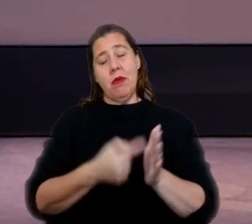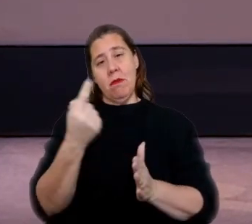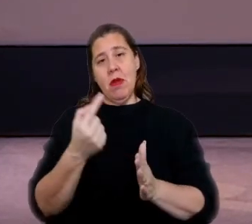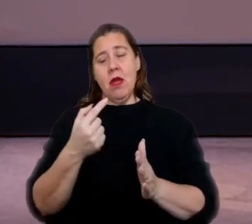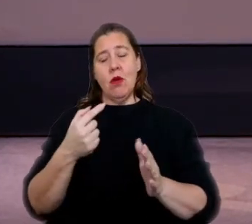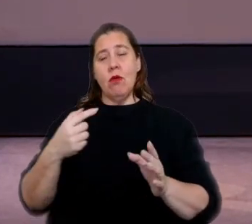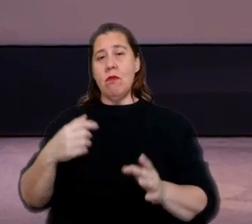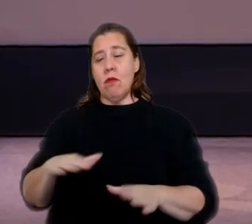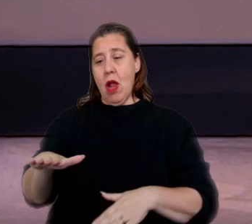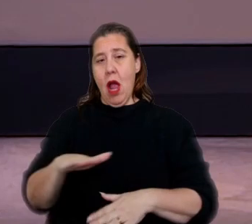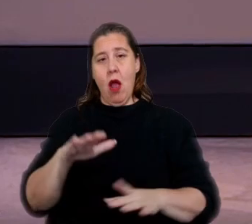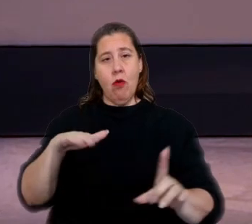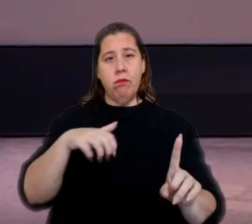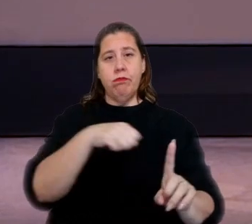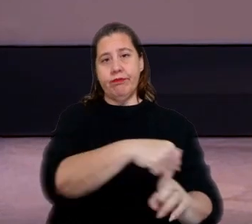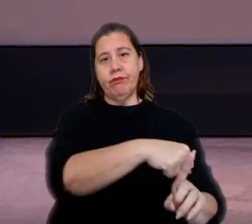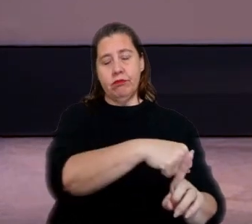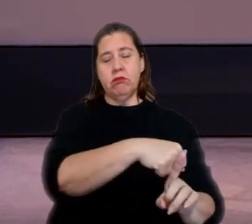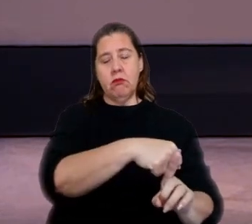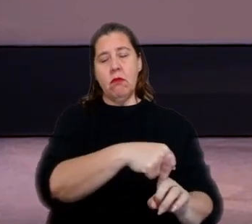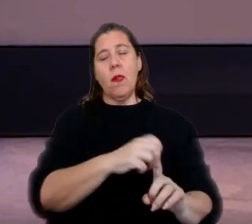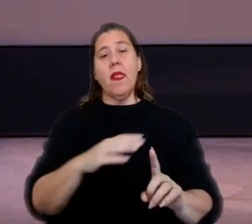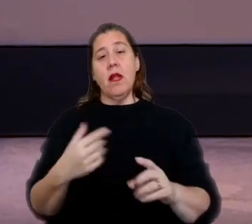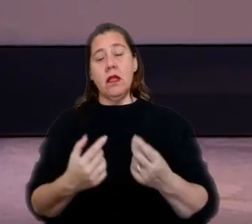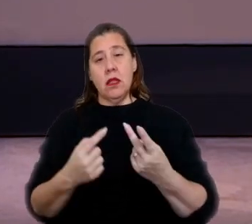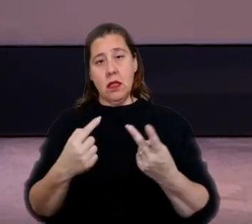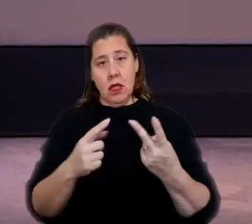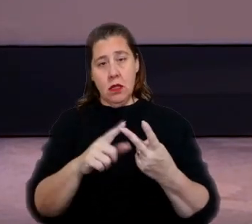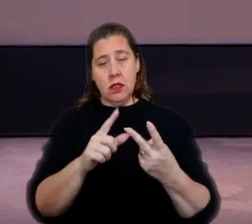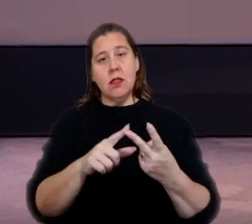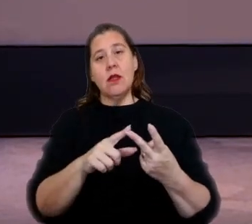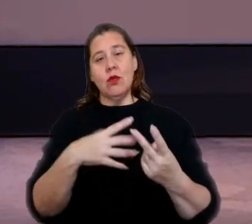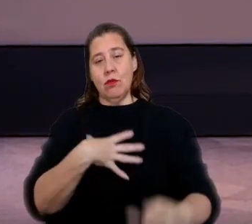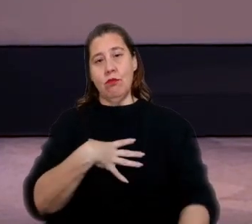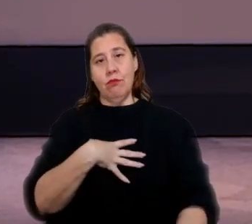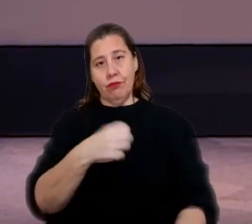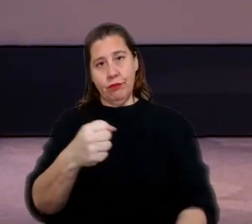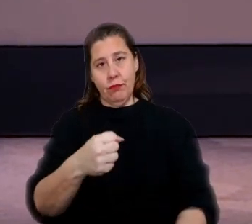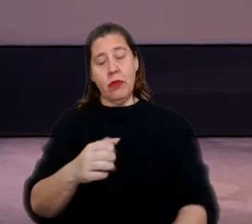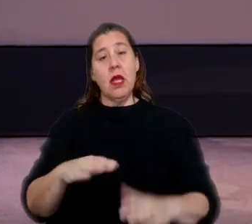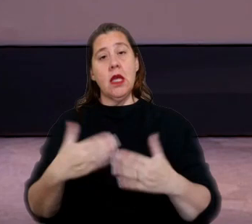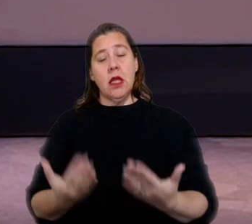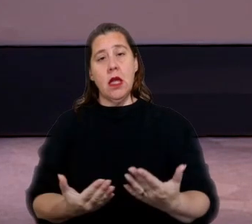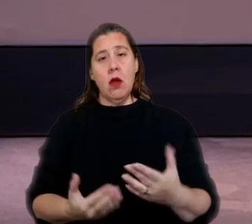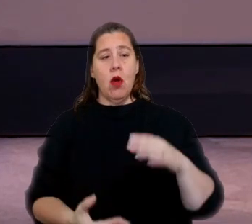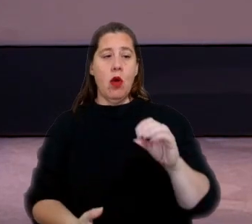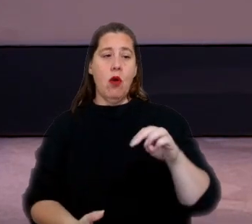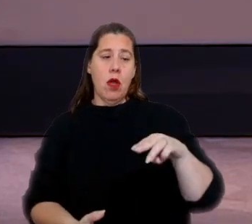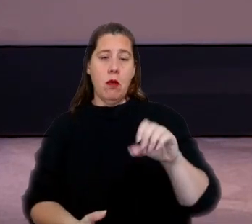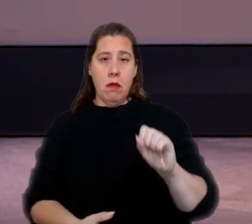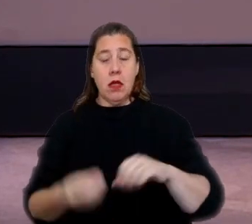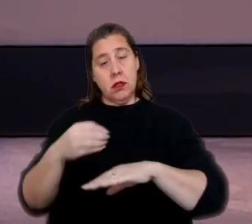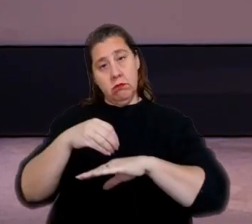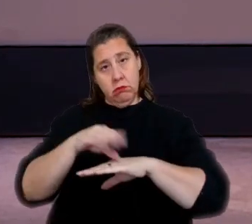perde para acidentes de carro. Então, uma das recomendações da OMS é que não se use carro